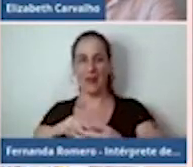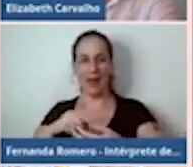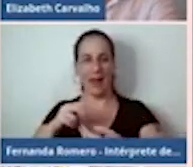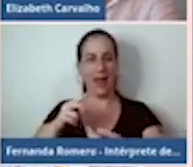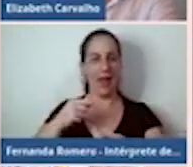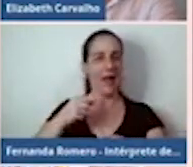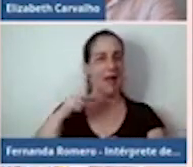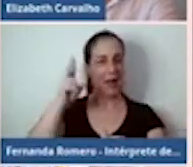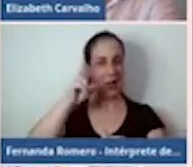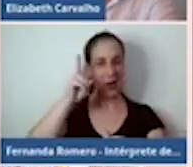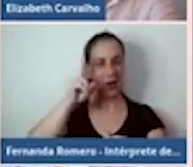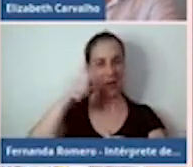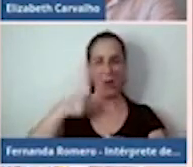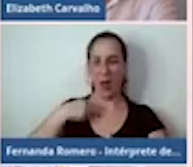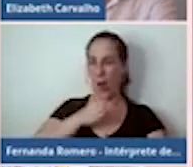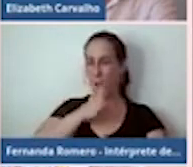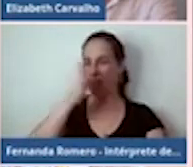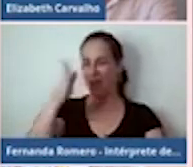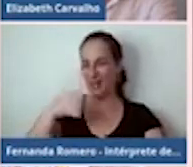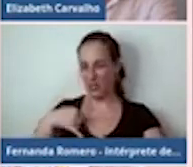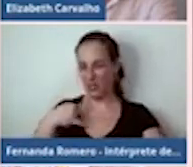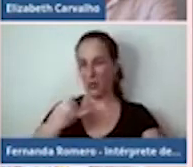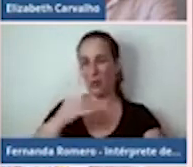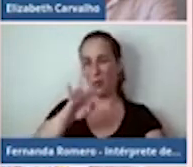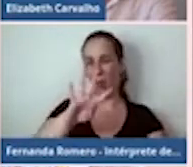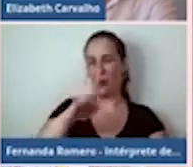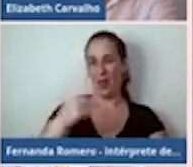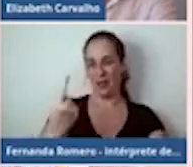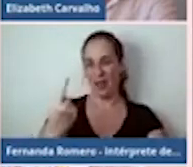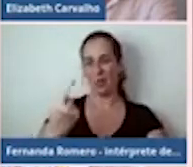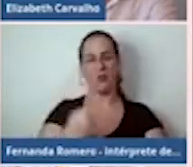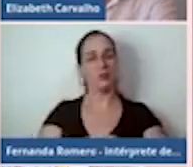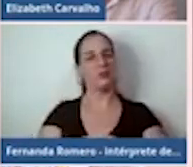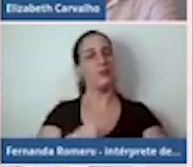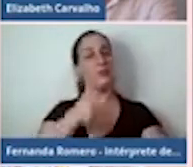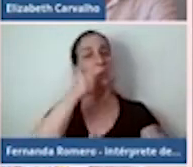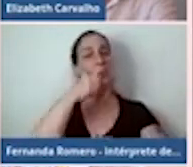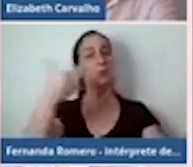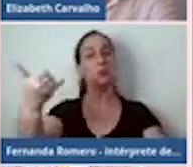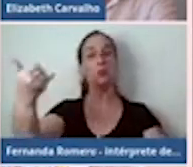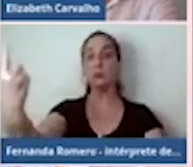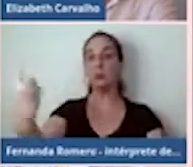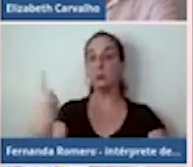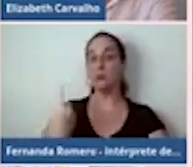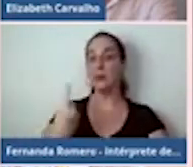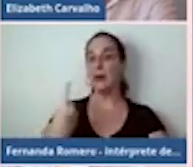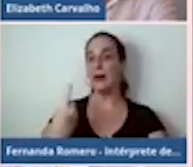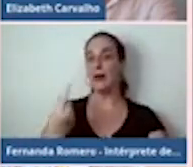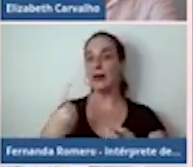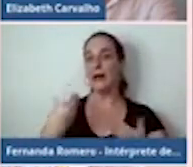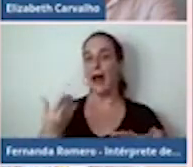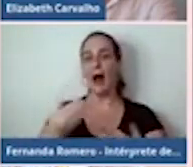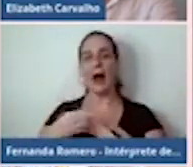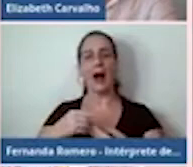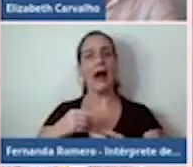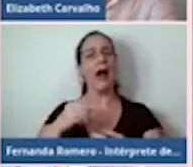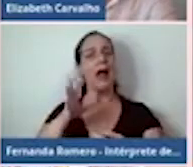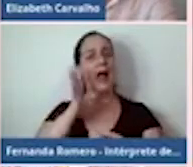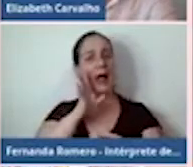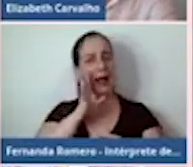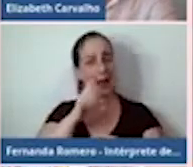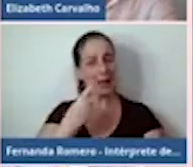falar na faculdade e tudo mais, as meninas, né, chegam para mim e falam assim, Patrícia, é tão legal ver